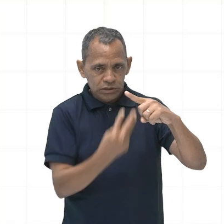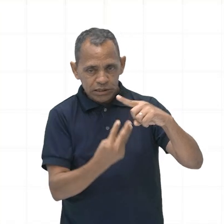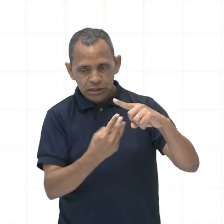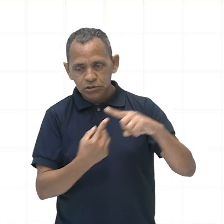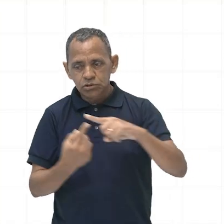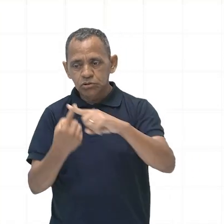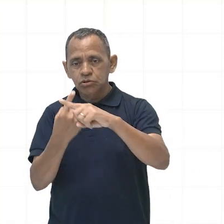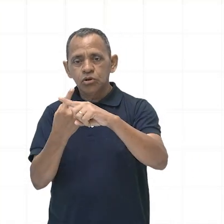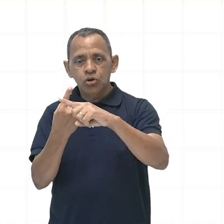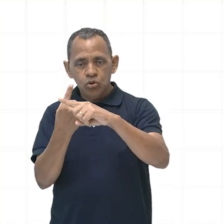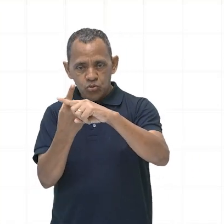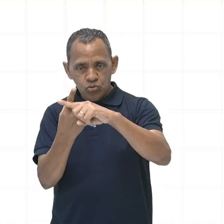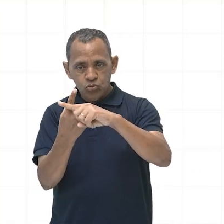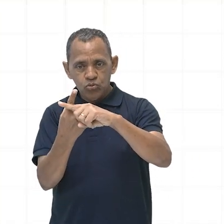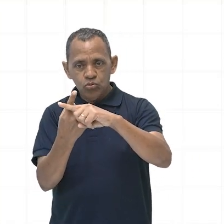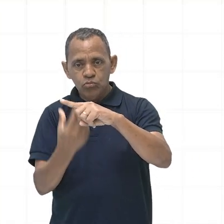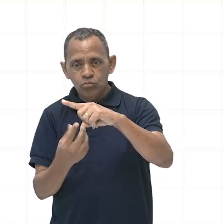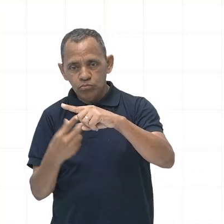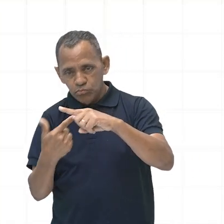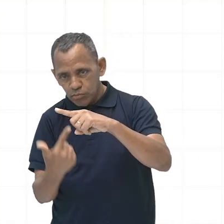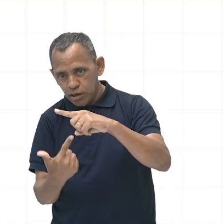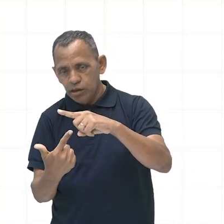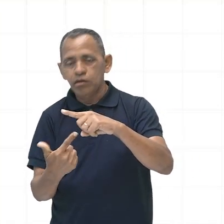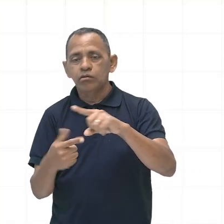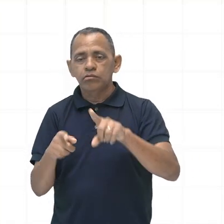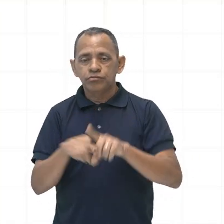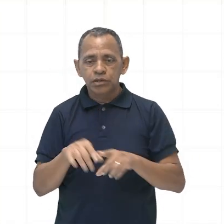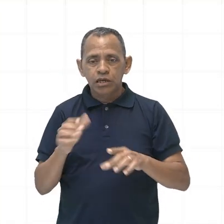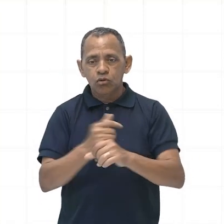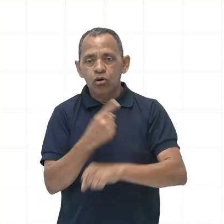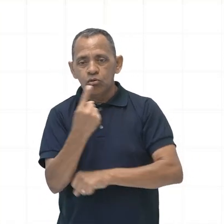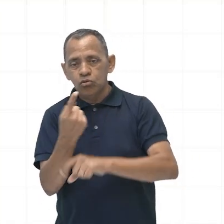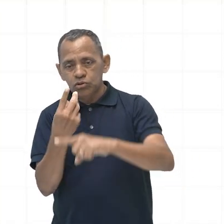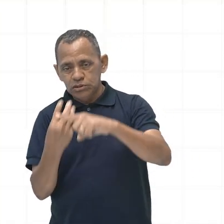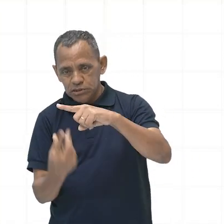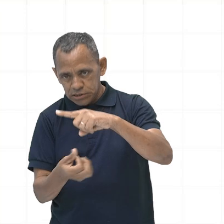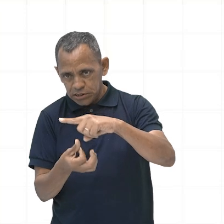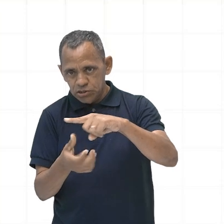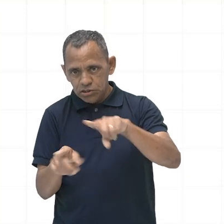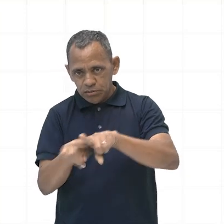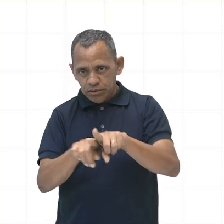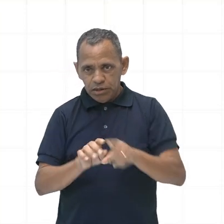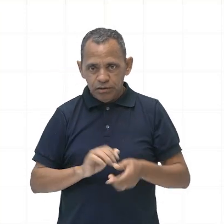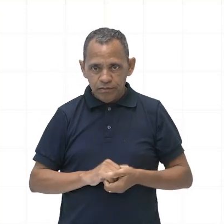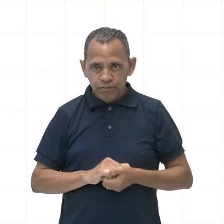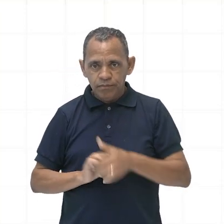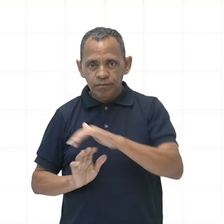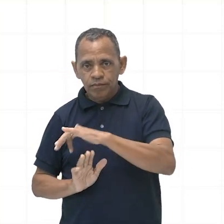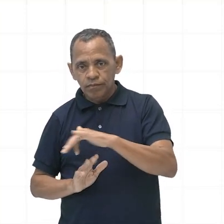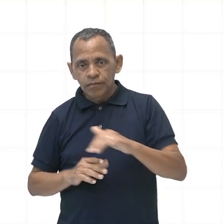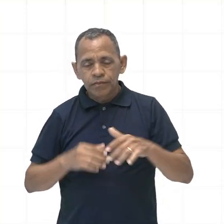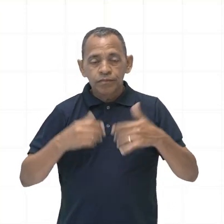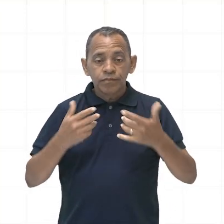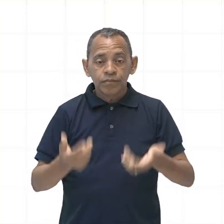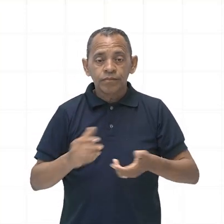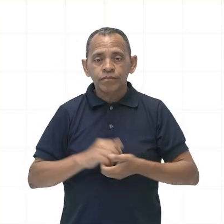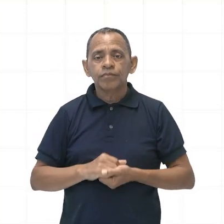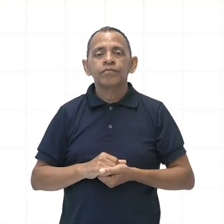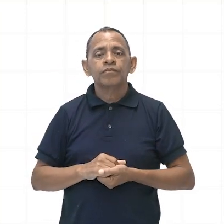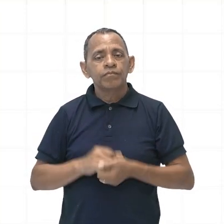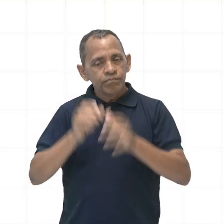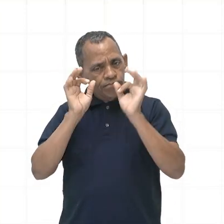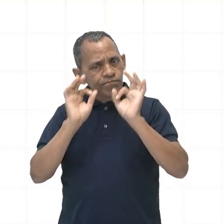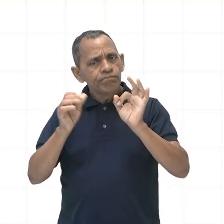é igual a 1/6. Correto? Então, eu tenho que ficar atento a